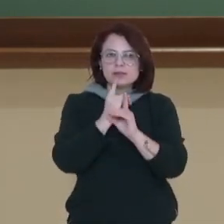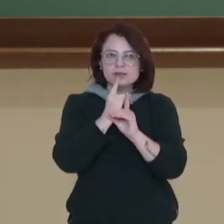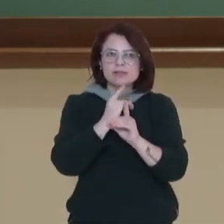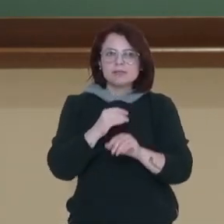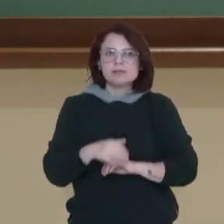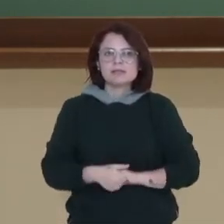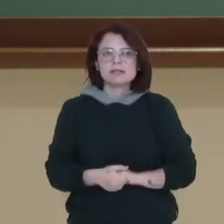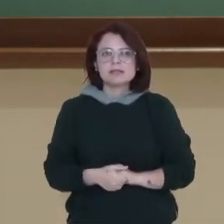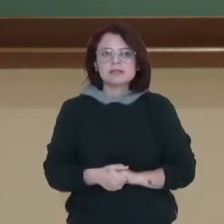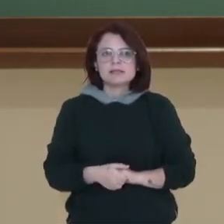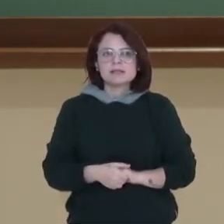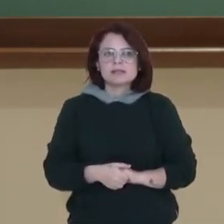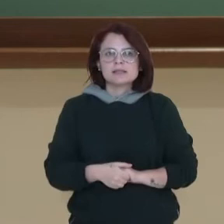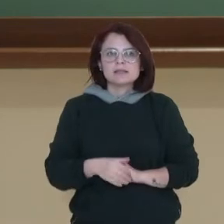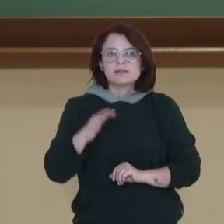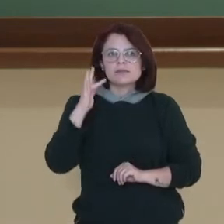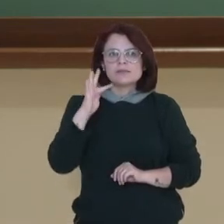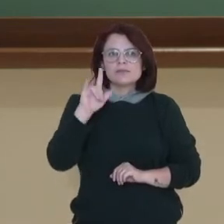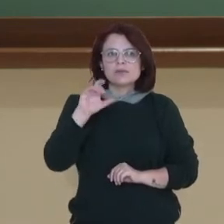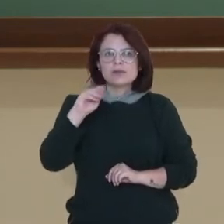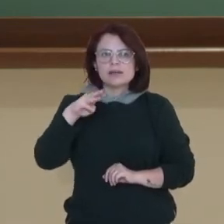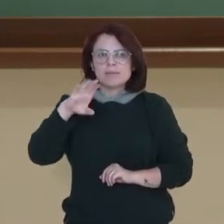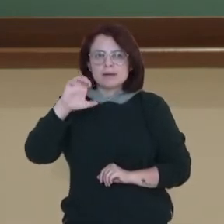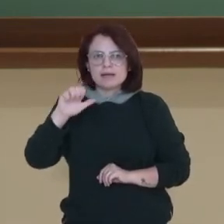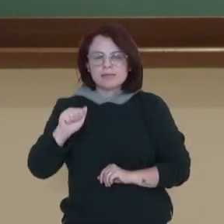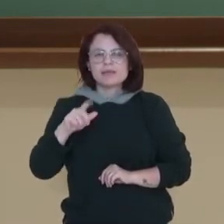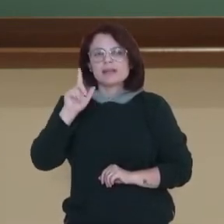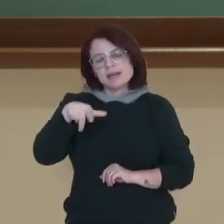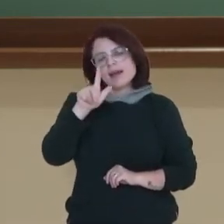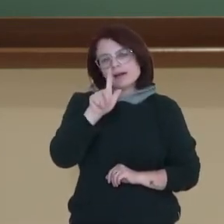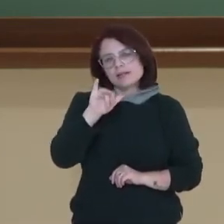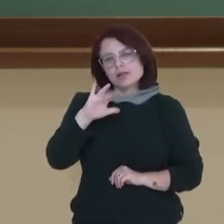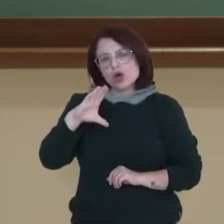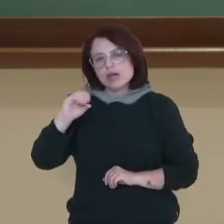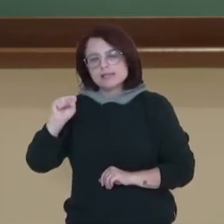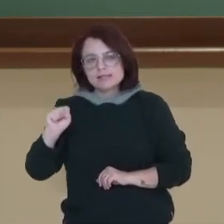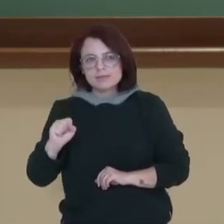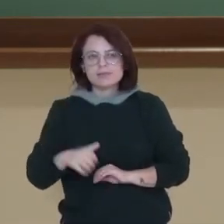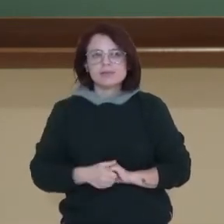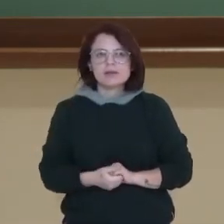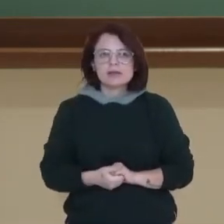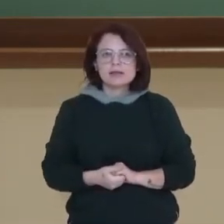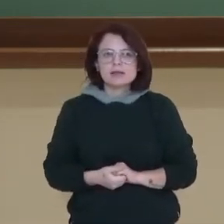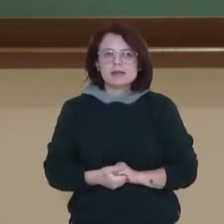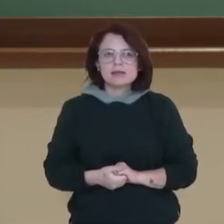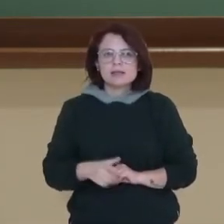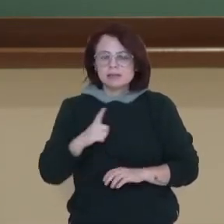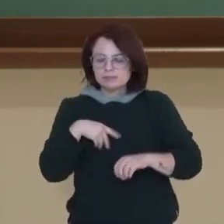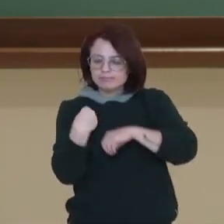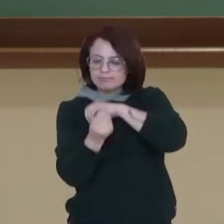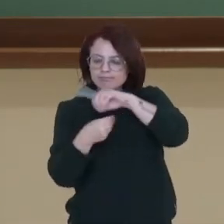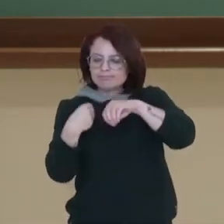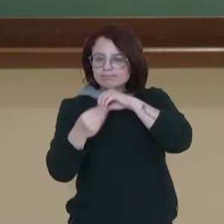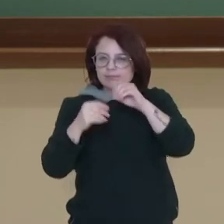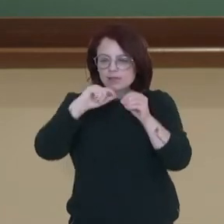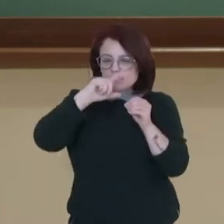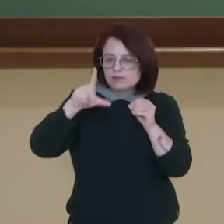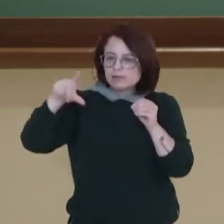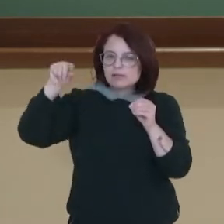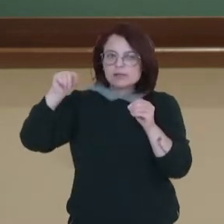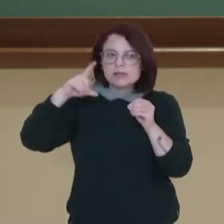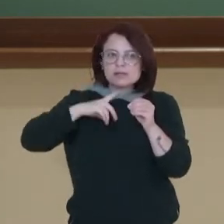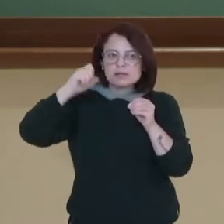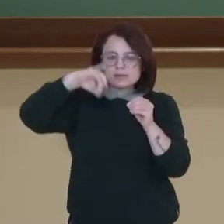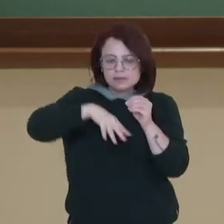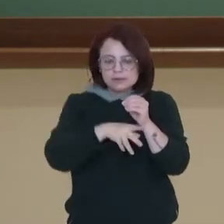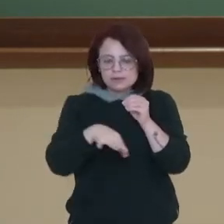seiva elaborada é produto da fotossíntese. É a glicose, que vai passar pela planta toda. Então, vem através das folhas e vai